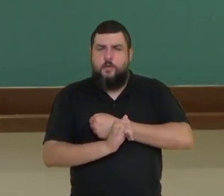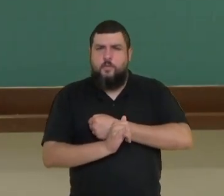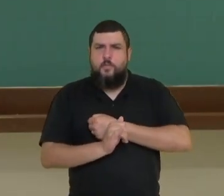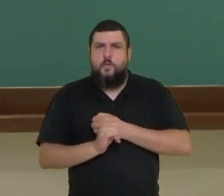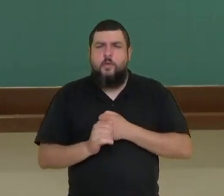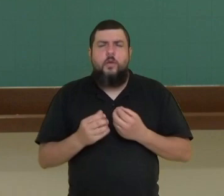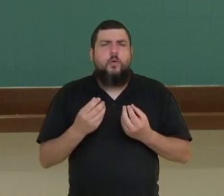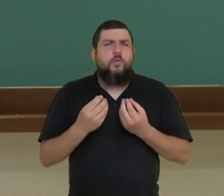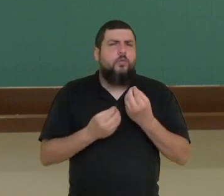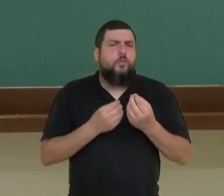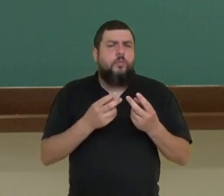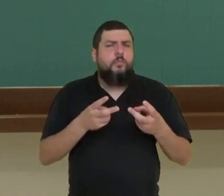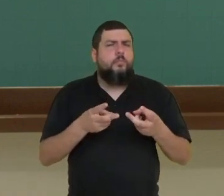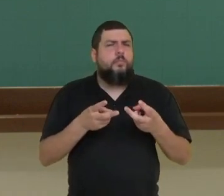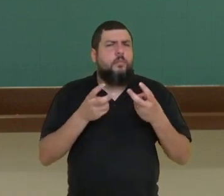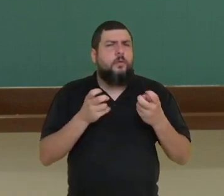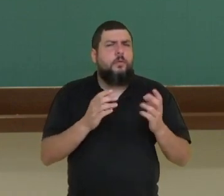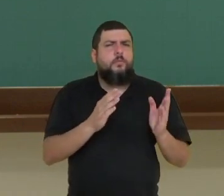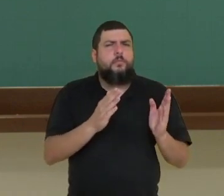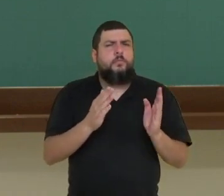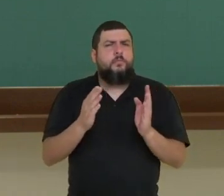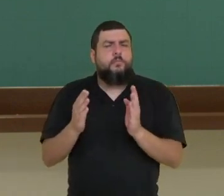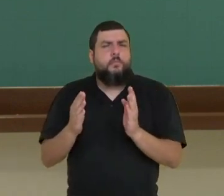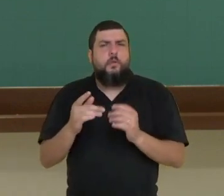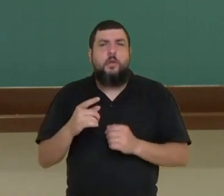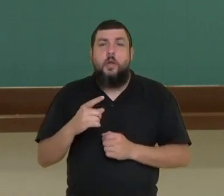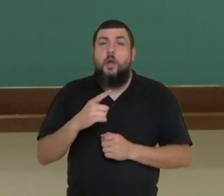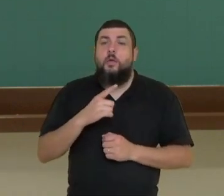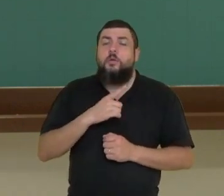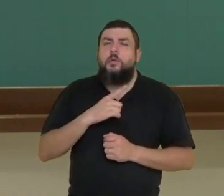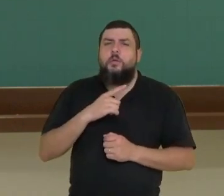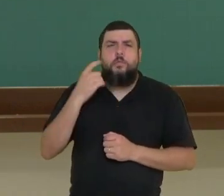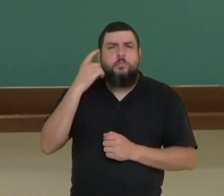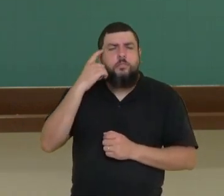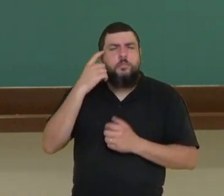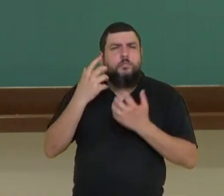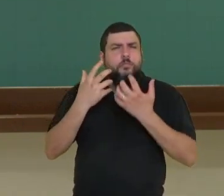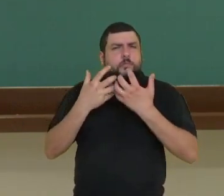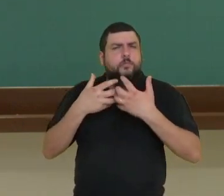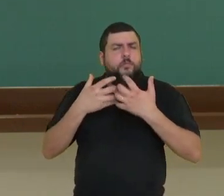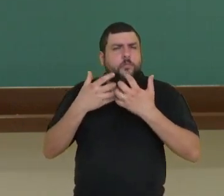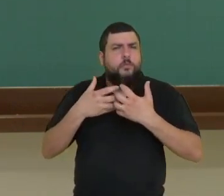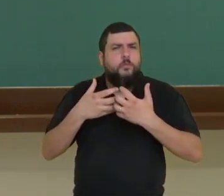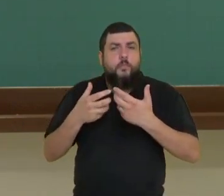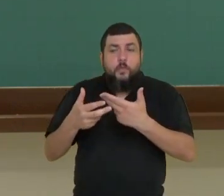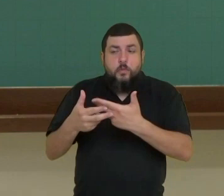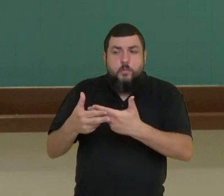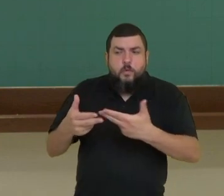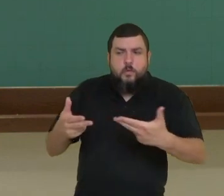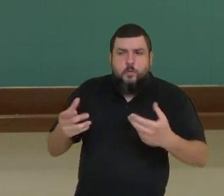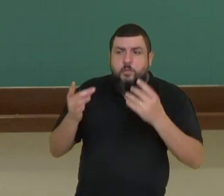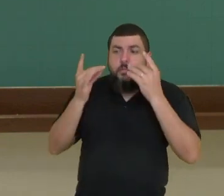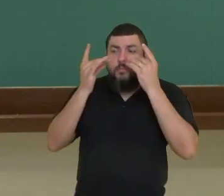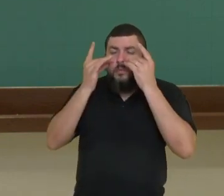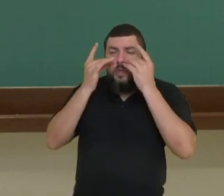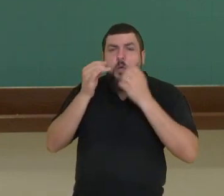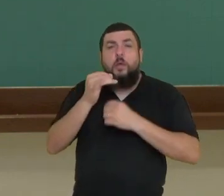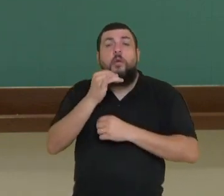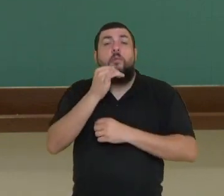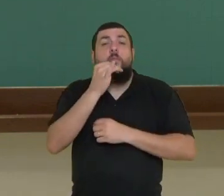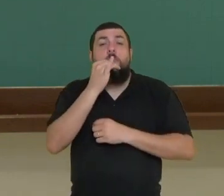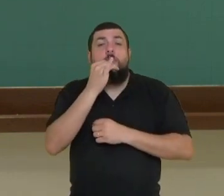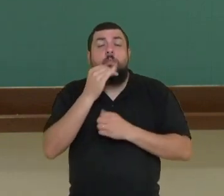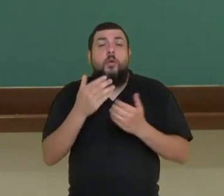percebe muito? Uma reflexão, algo que te faça pensar. No nosso caso aqui, estamos refletindo sobre